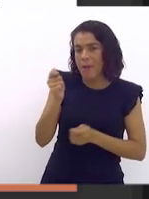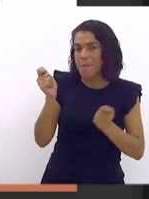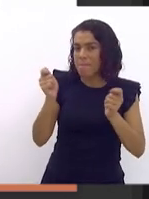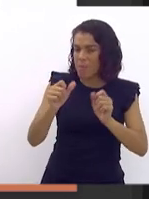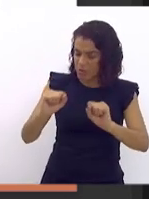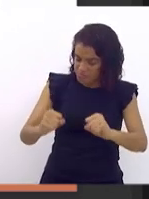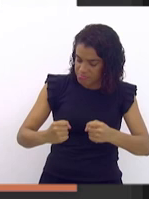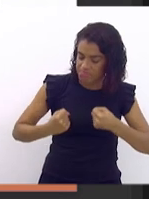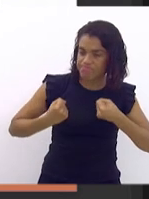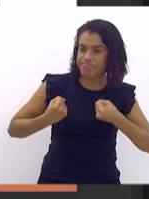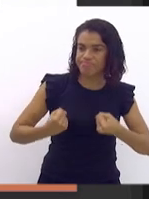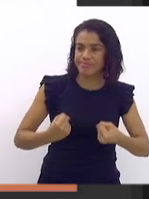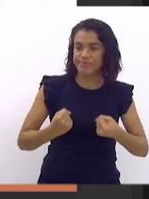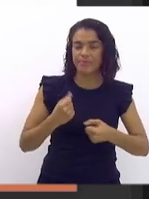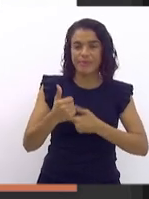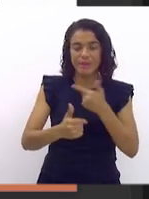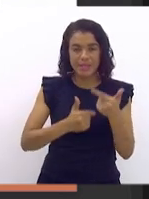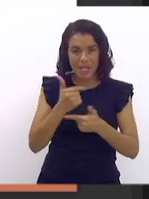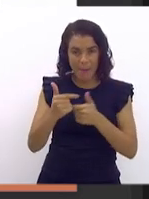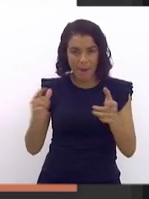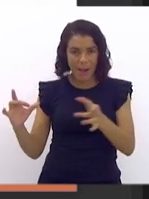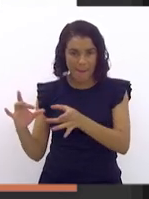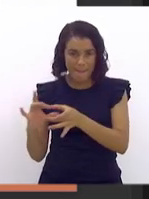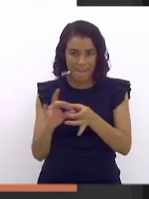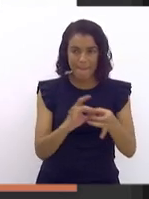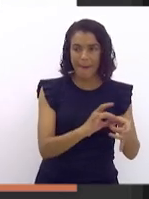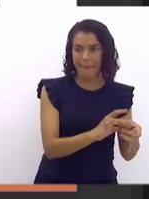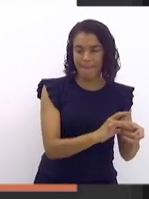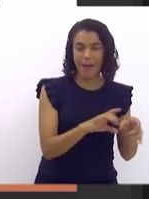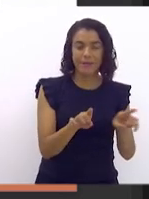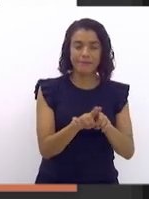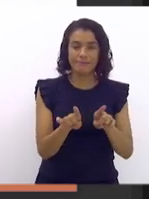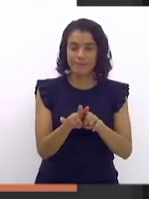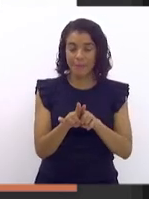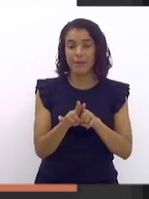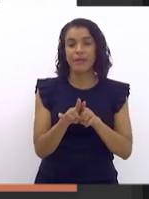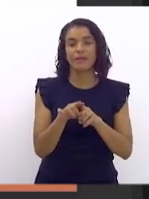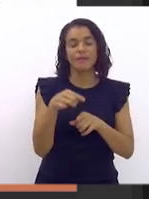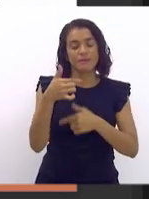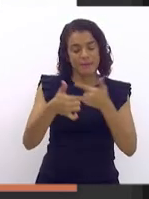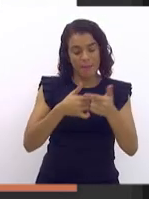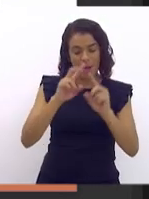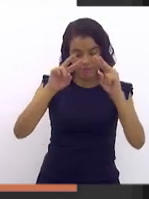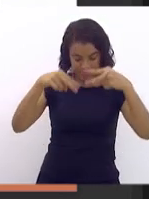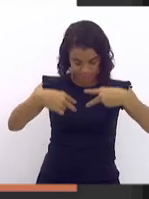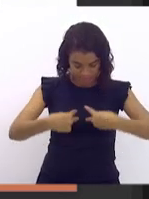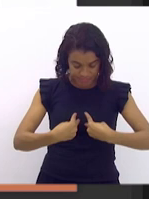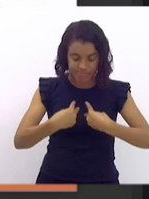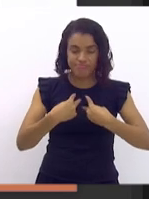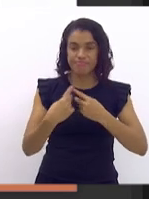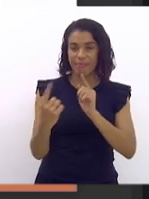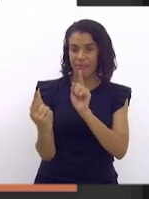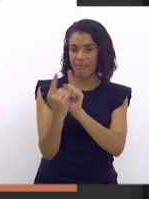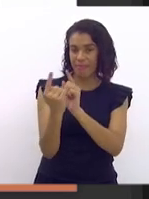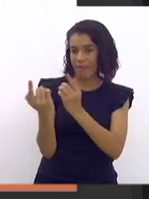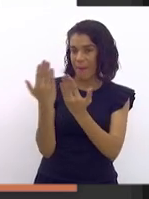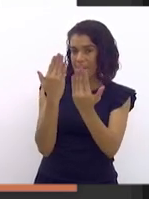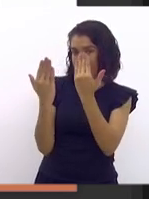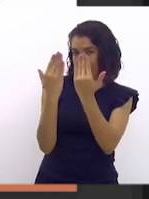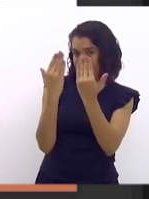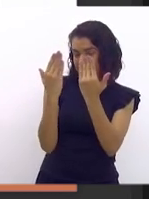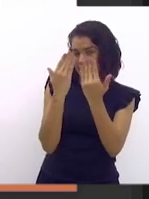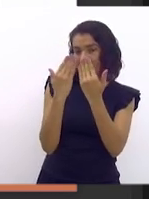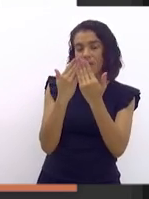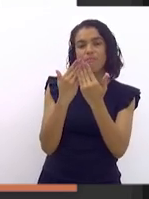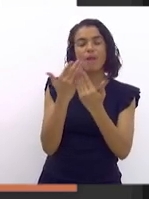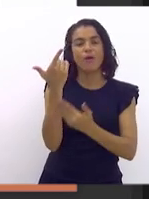se fortalecer, trabalhar em rede, trabalhar individualmente em sessões psicoterápicas para